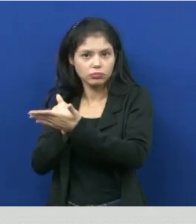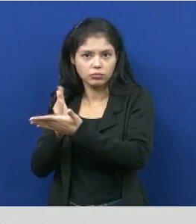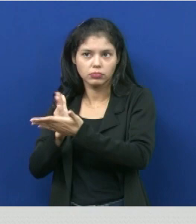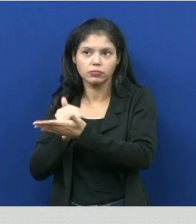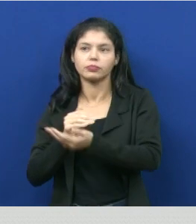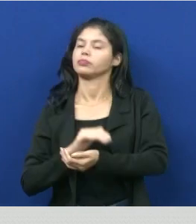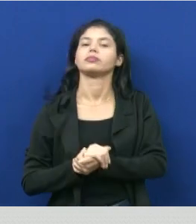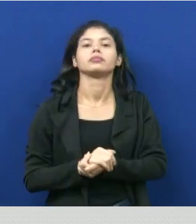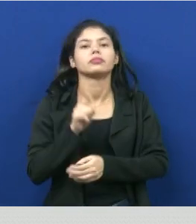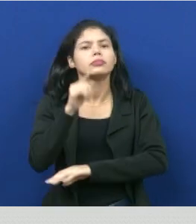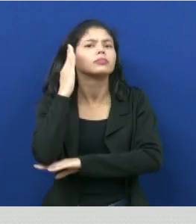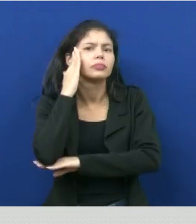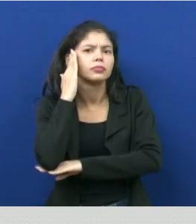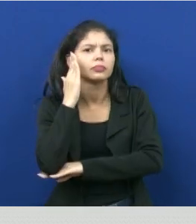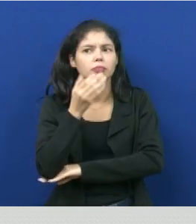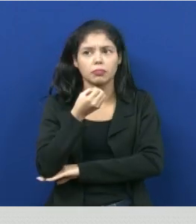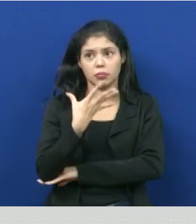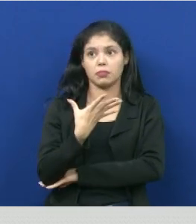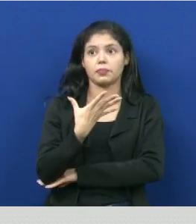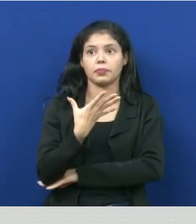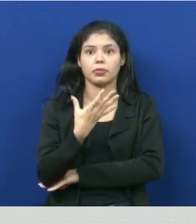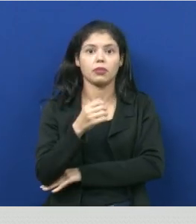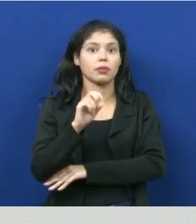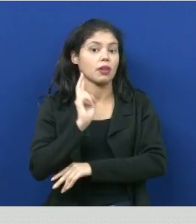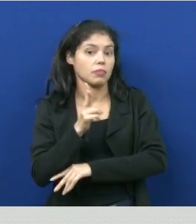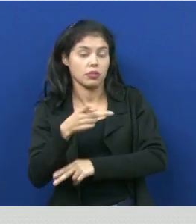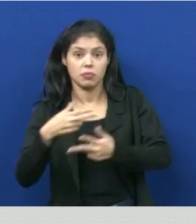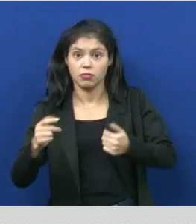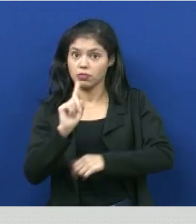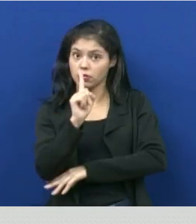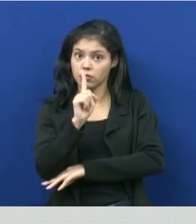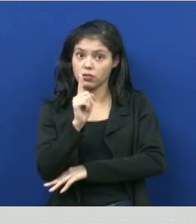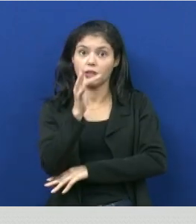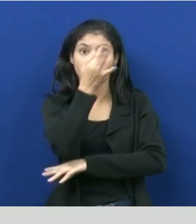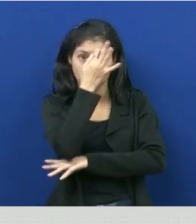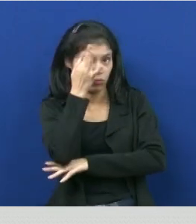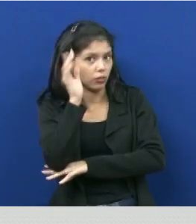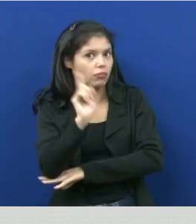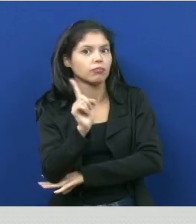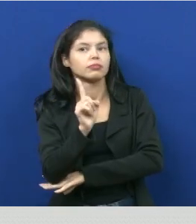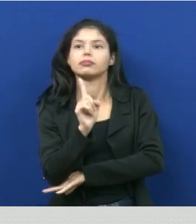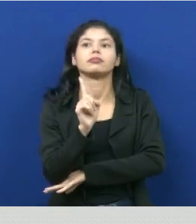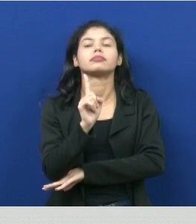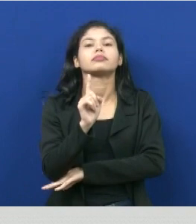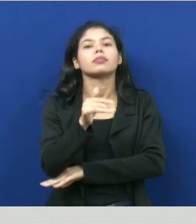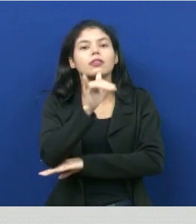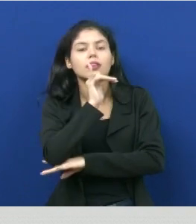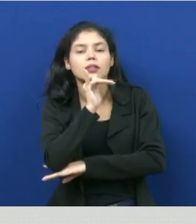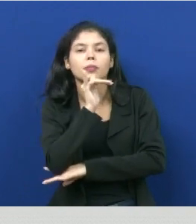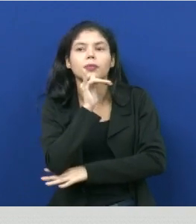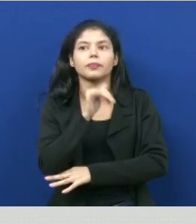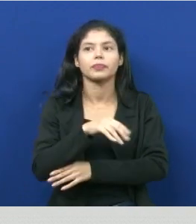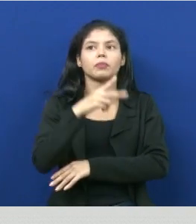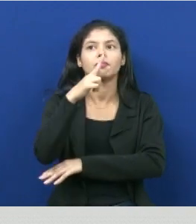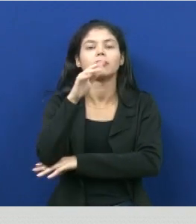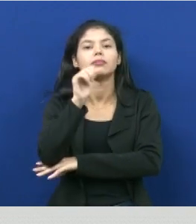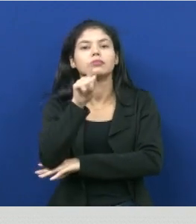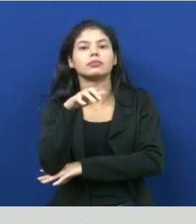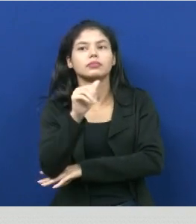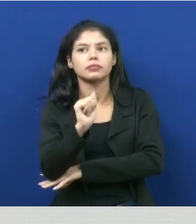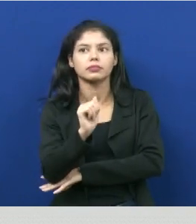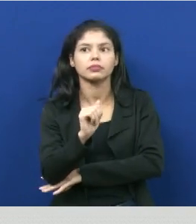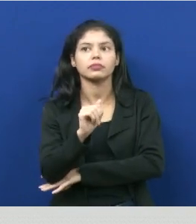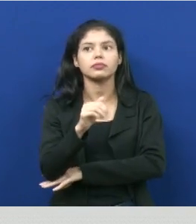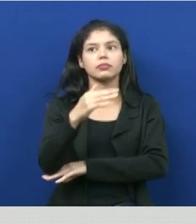você compreender bem, a ideia de razão não é a mesma ideia da razão lá da filosofia. Nós temos alguns exemplos sobre razão.